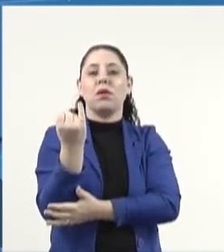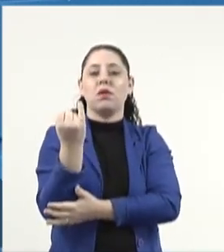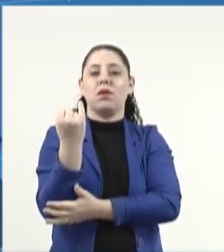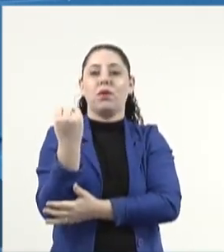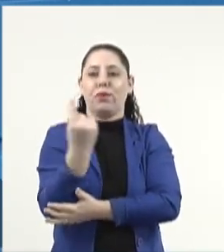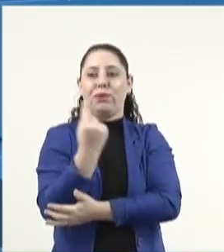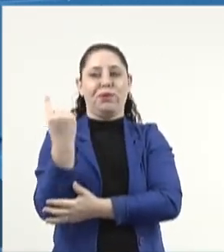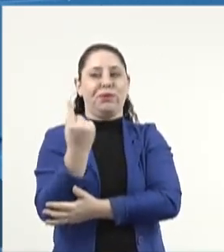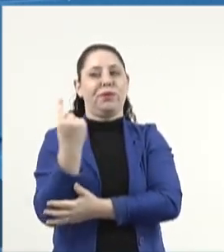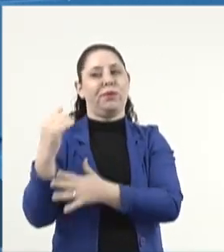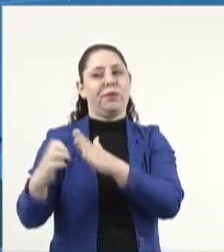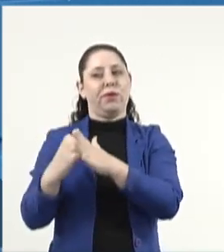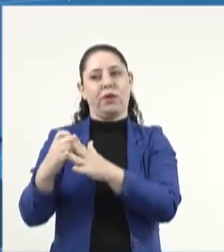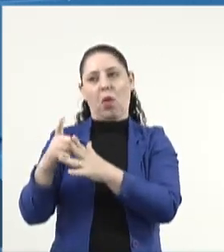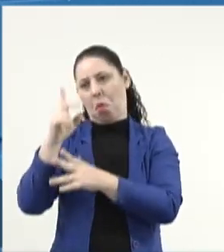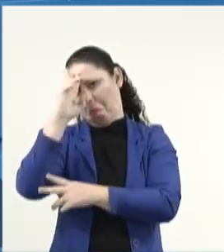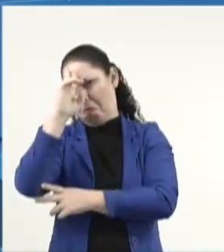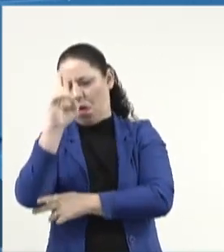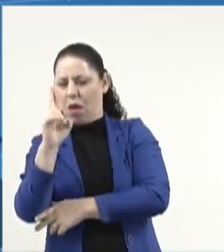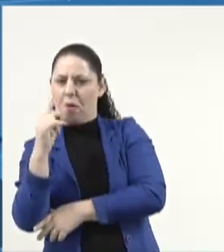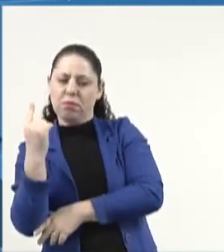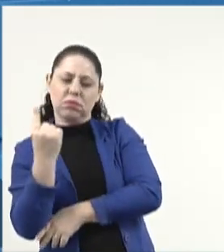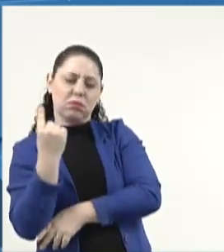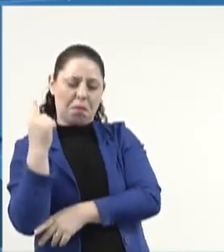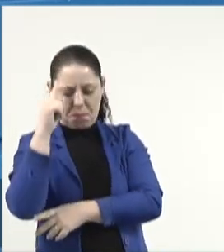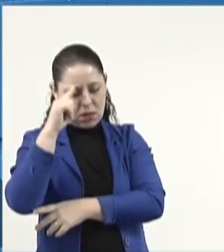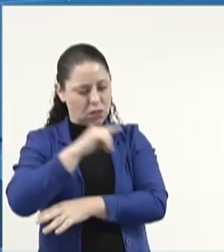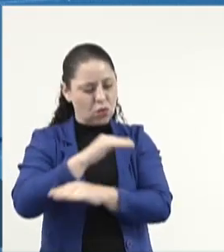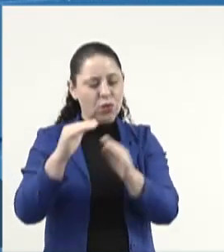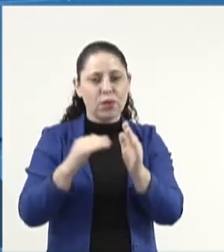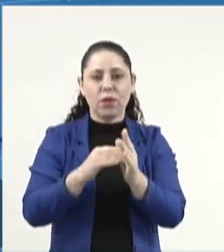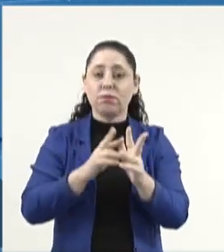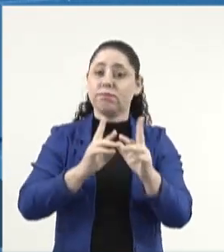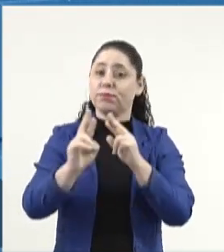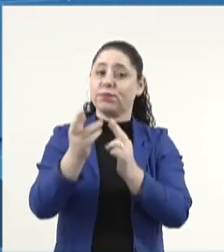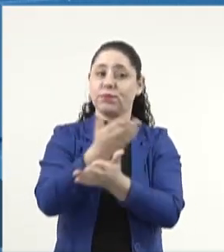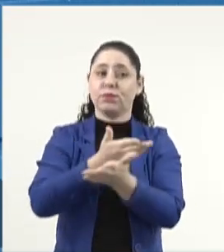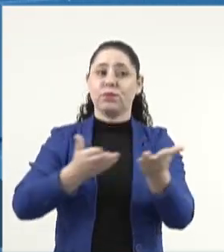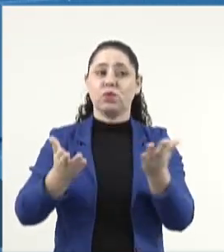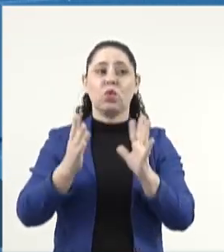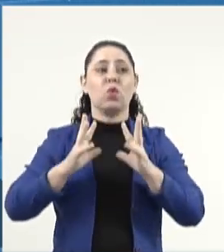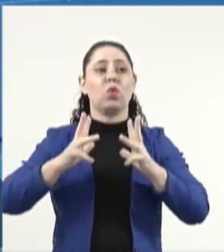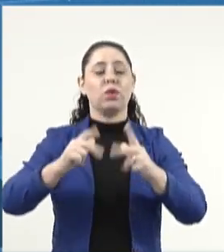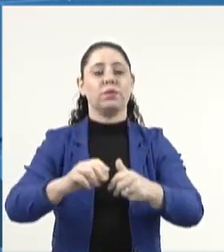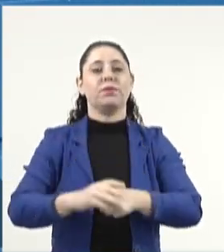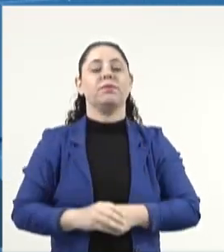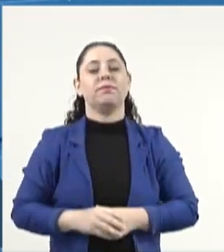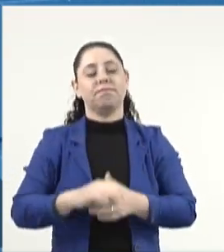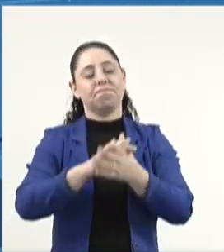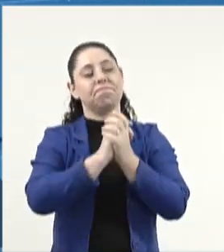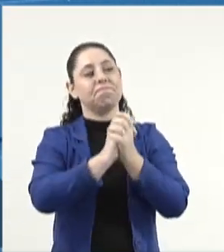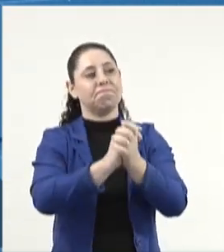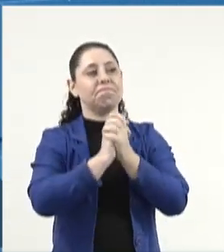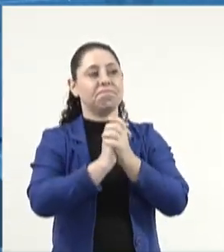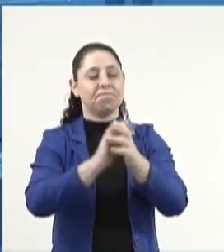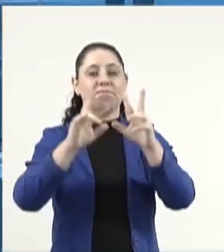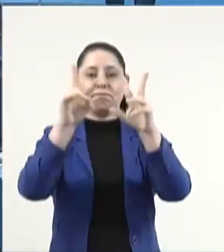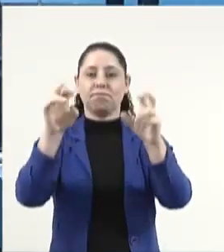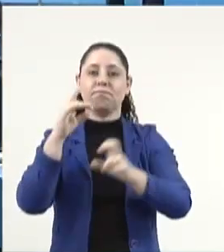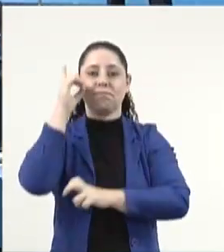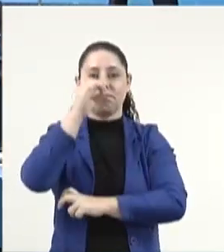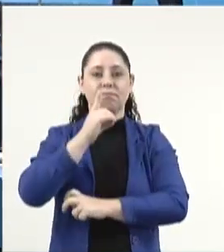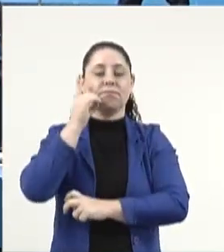monopólio estrangeiro, discutir toda essa questão que envolve a energia. Parabéns pelo tema, deputado Pedro